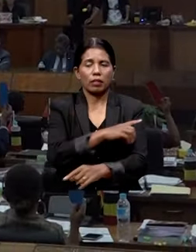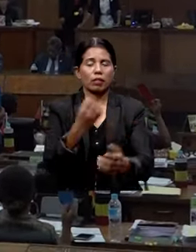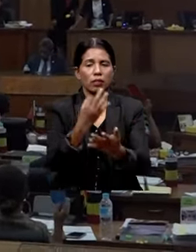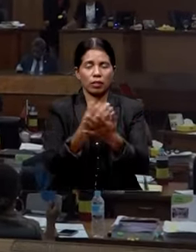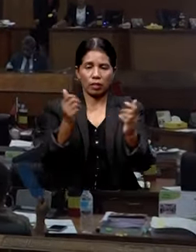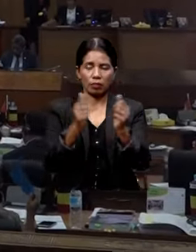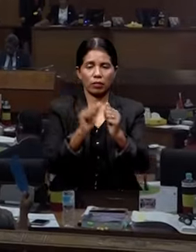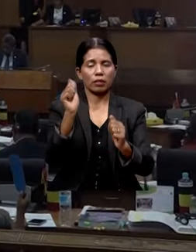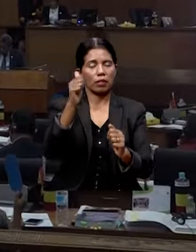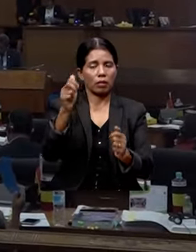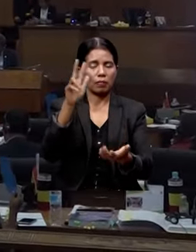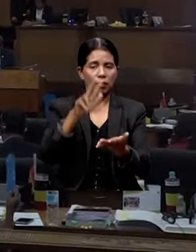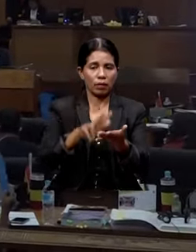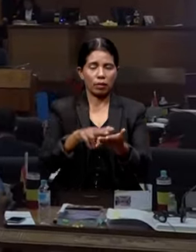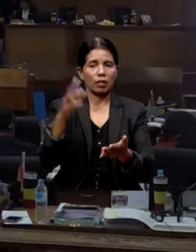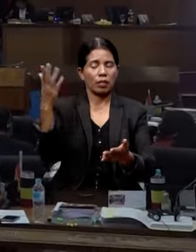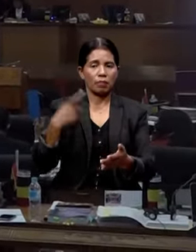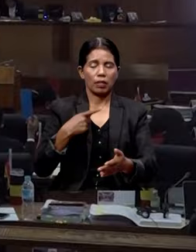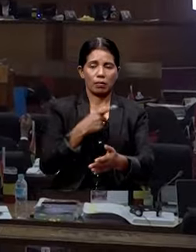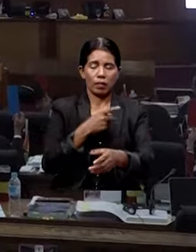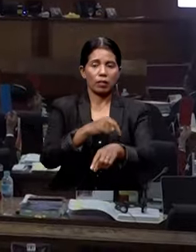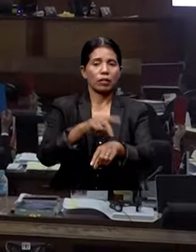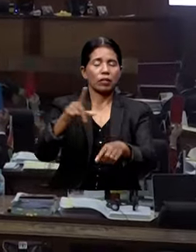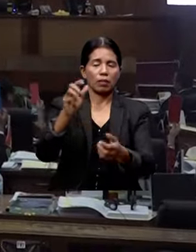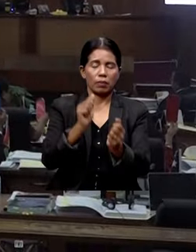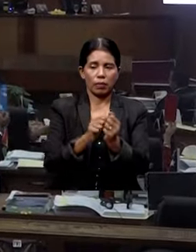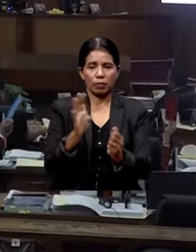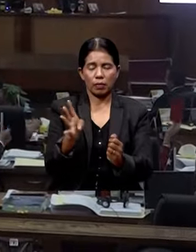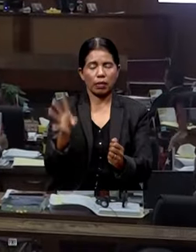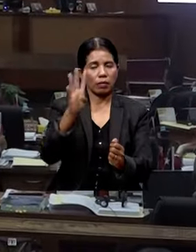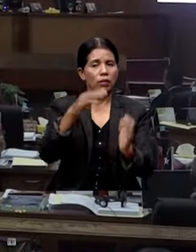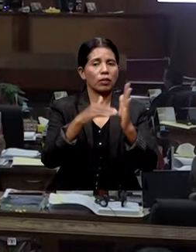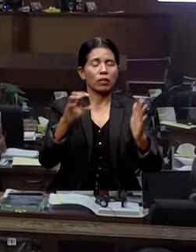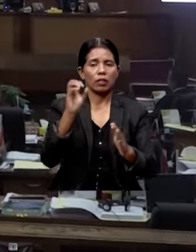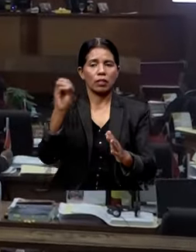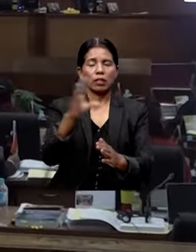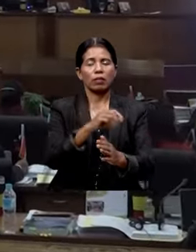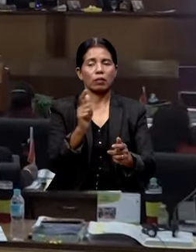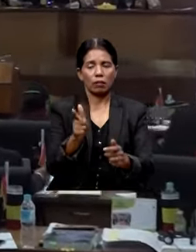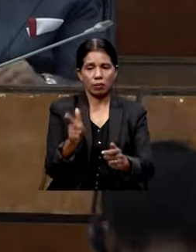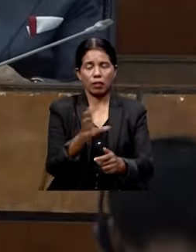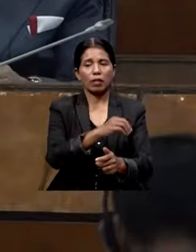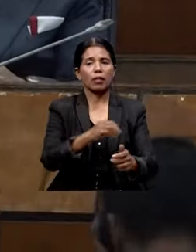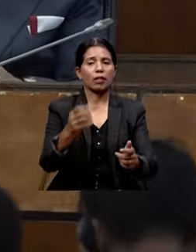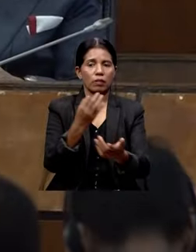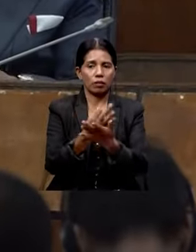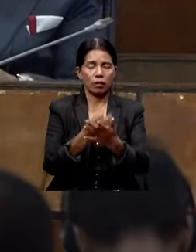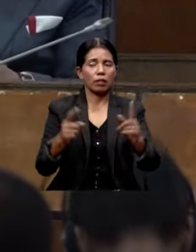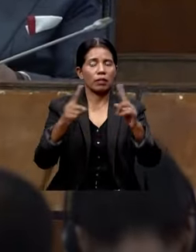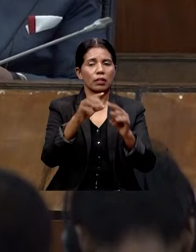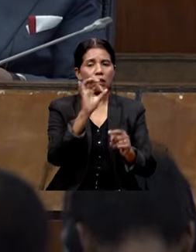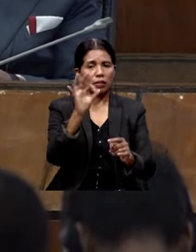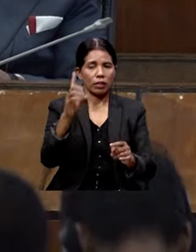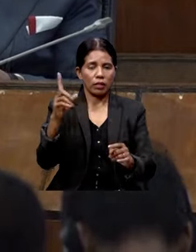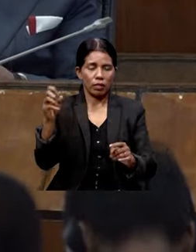Sano Luresin, aprovado em Parlamento Nacional, o voto a favor do Luresin Hat, contra zero no abstenção do Anulu. No nemos orçamento do FFDTL, o